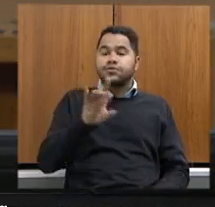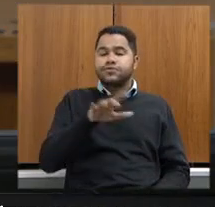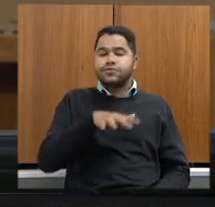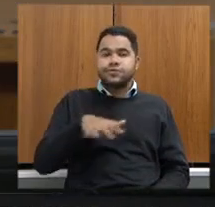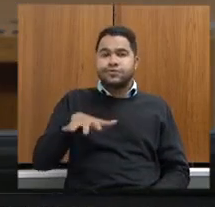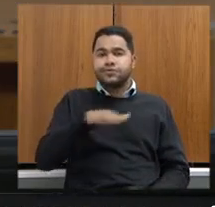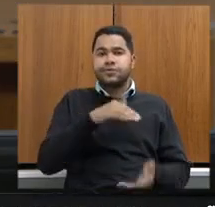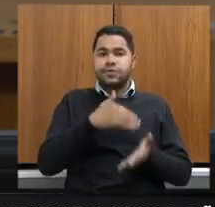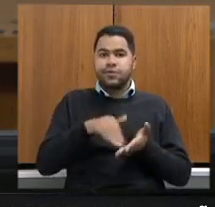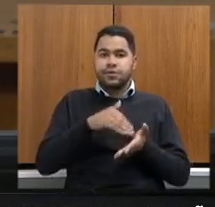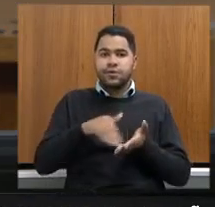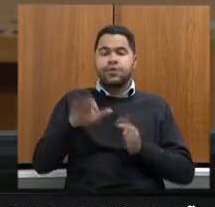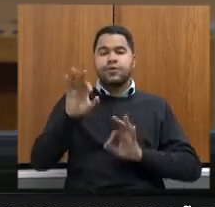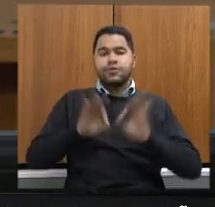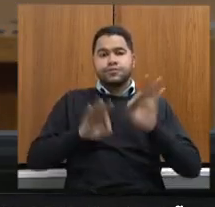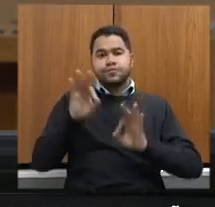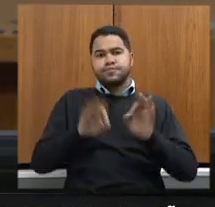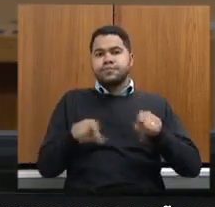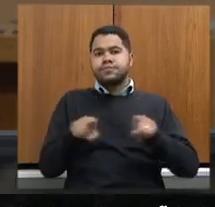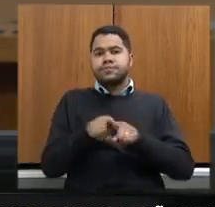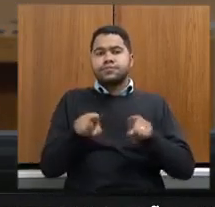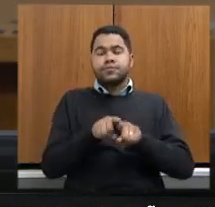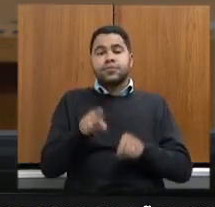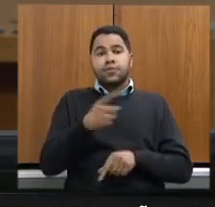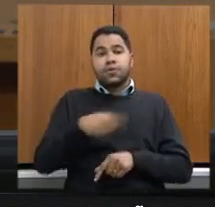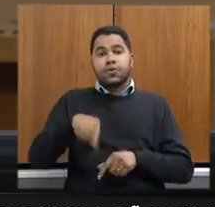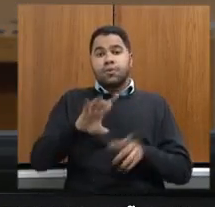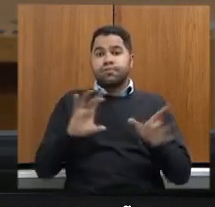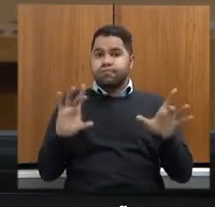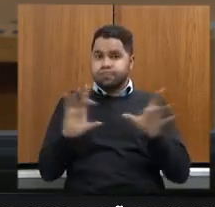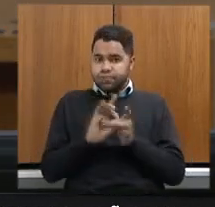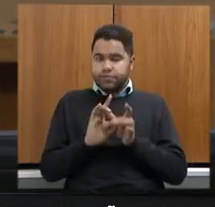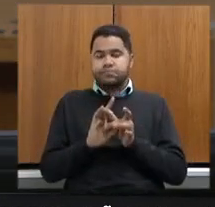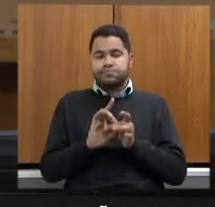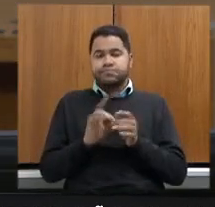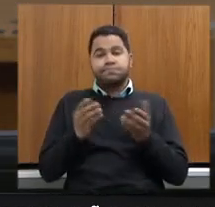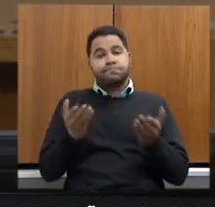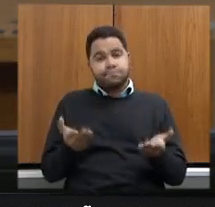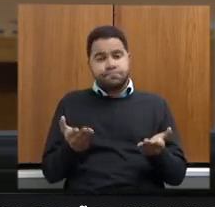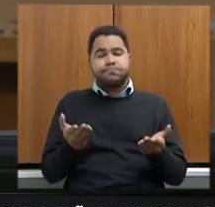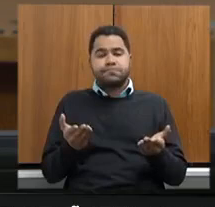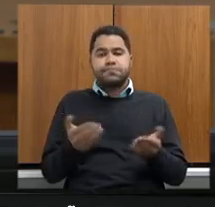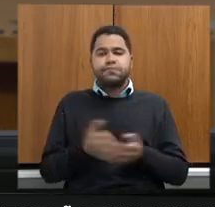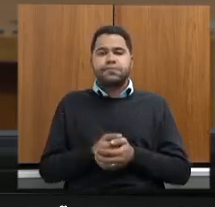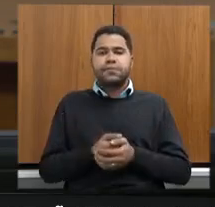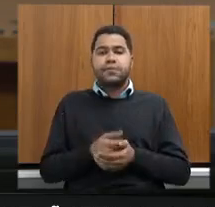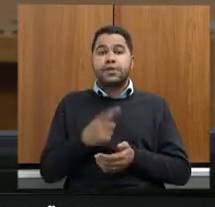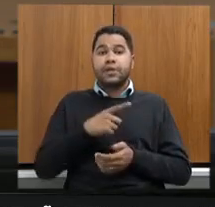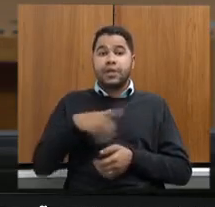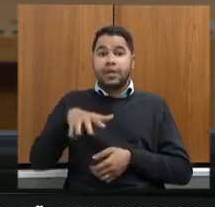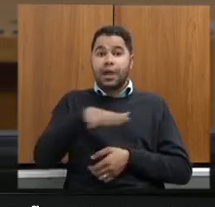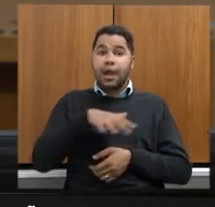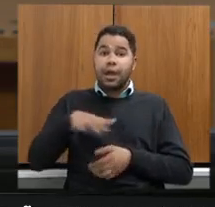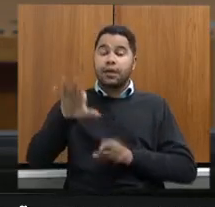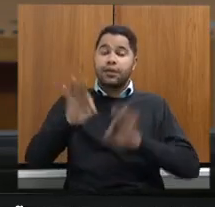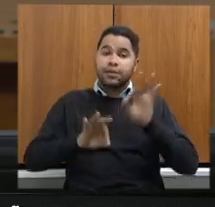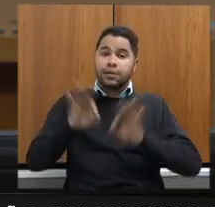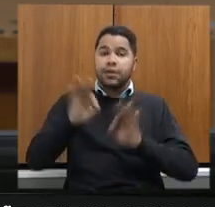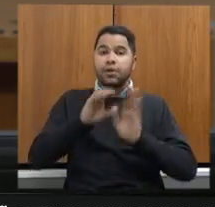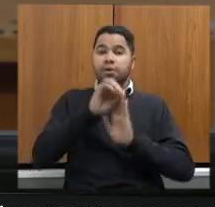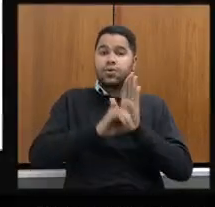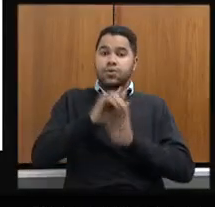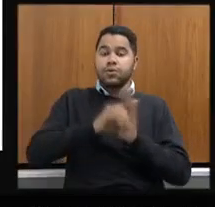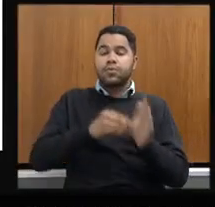da secretaria de planejamento bem como para as nossas vinculadas então em a gente tem na área de planejamento e orçamento